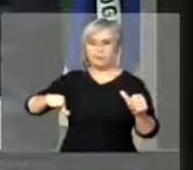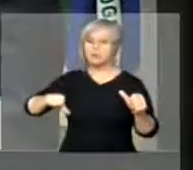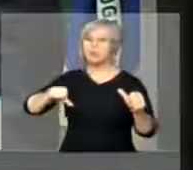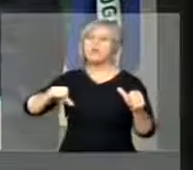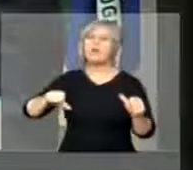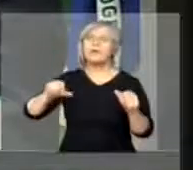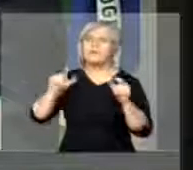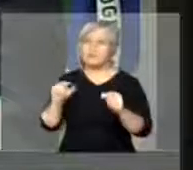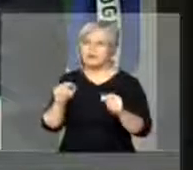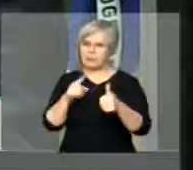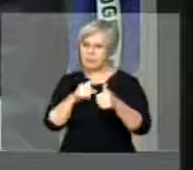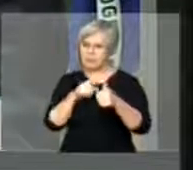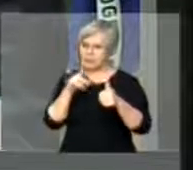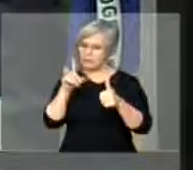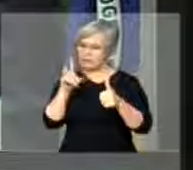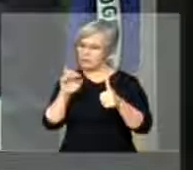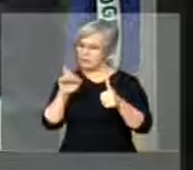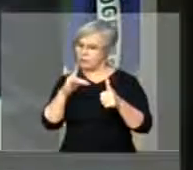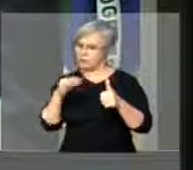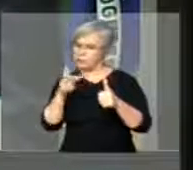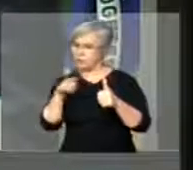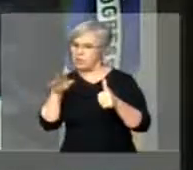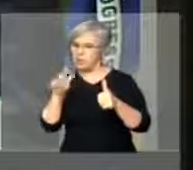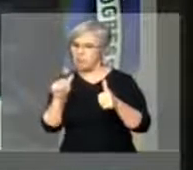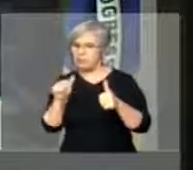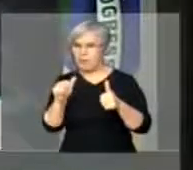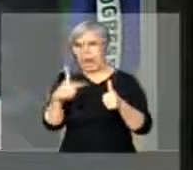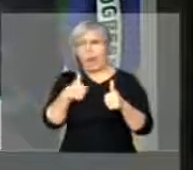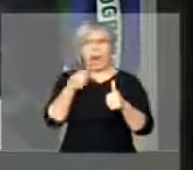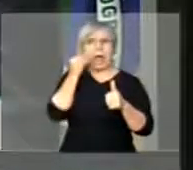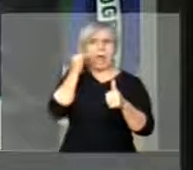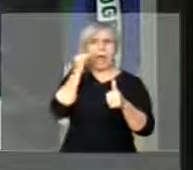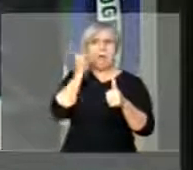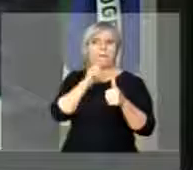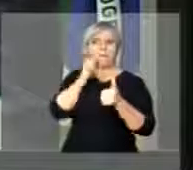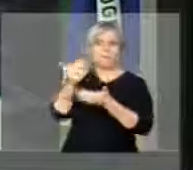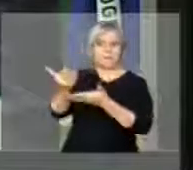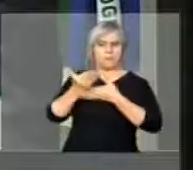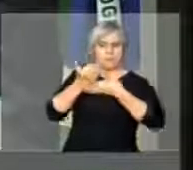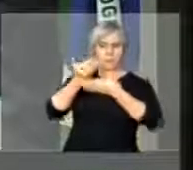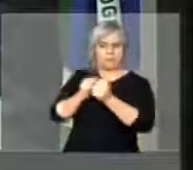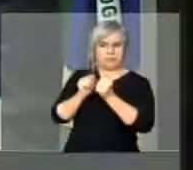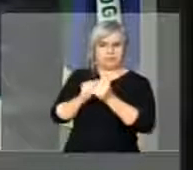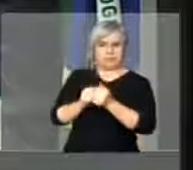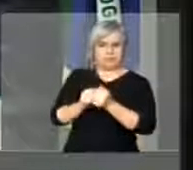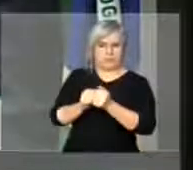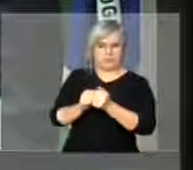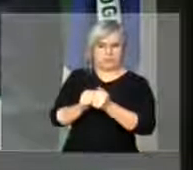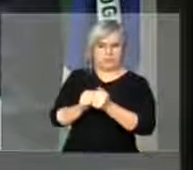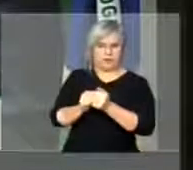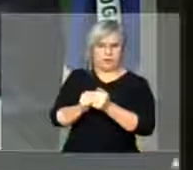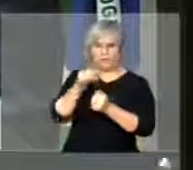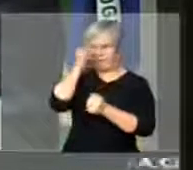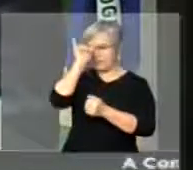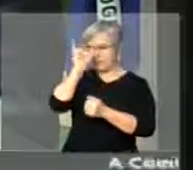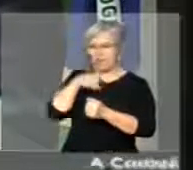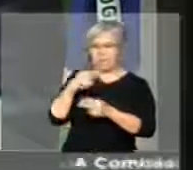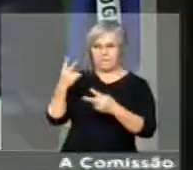denúncias por benefícios de uma delação premiada.